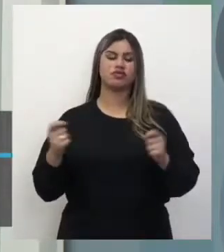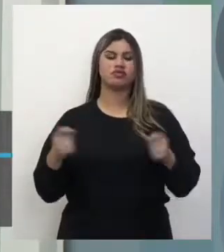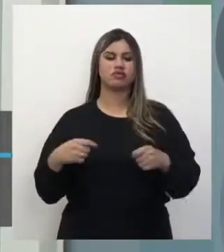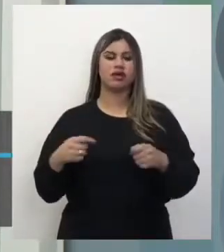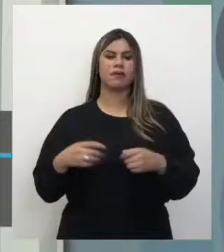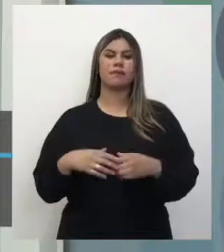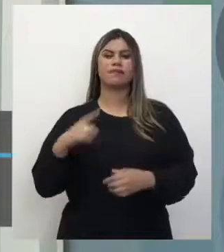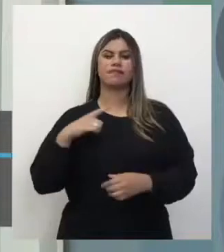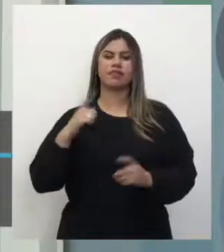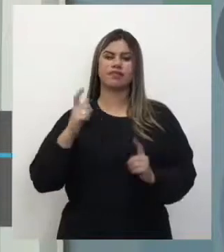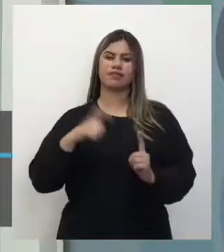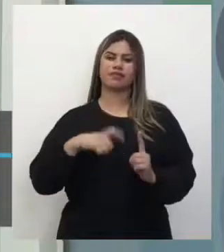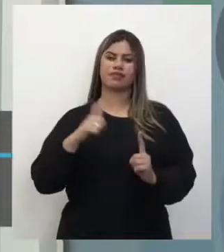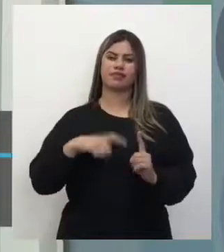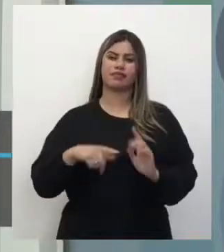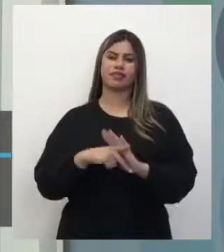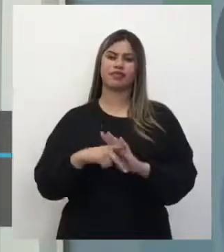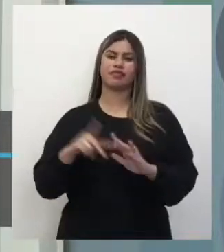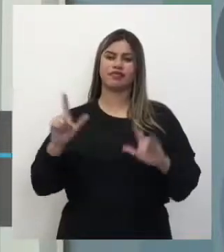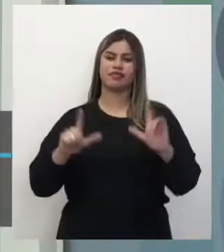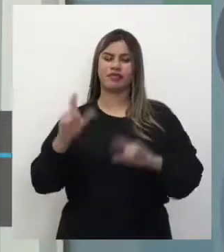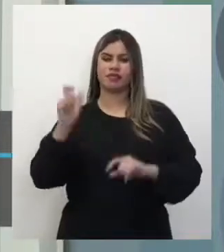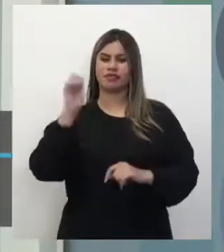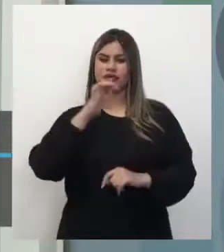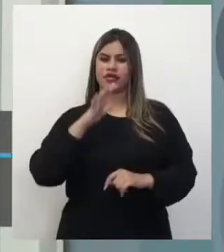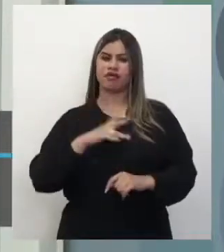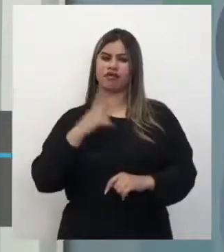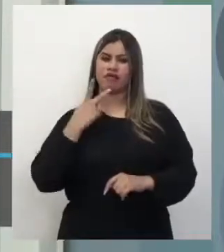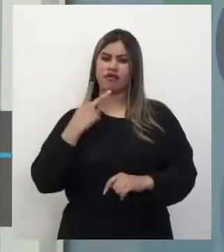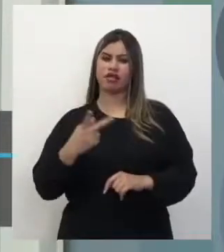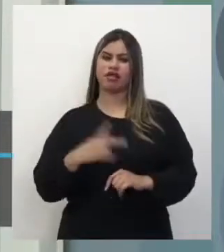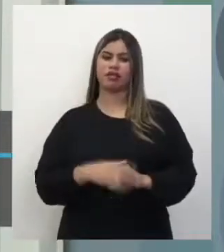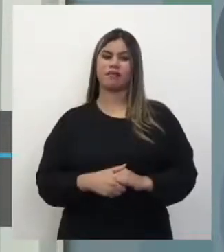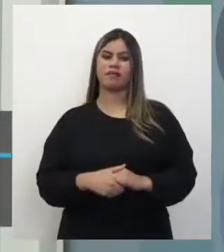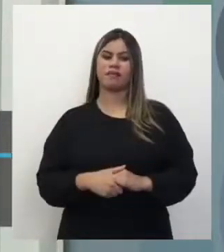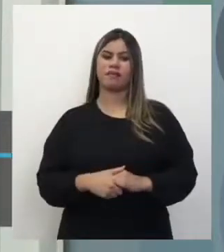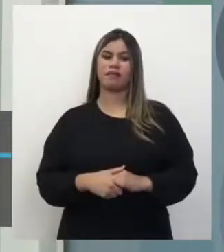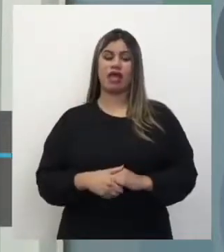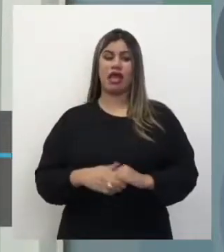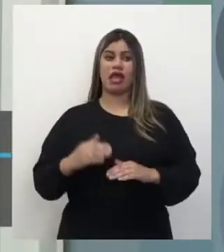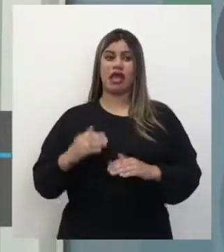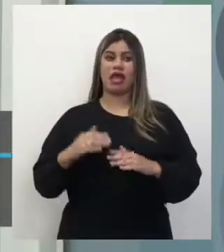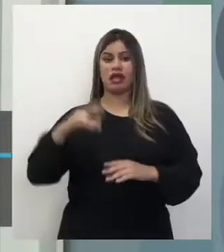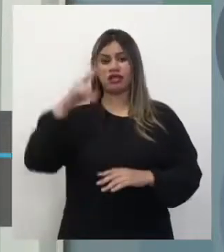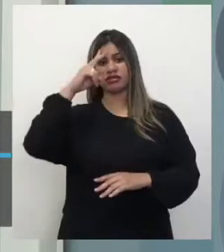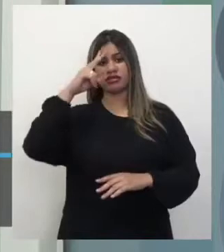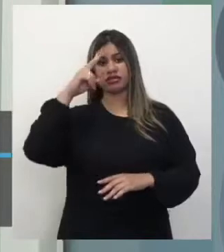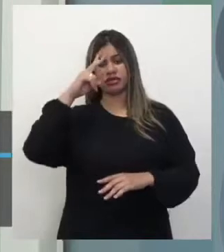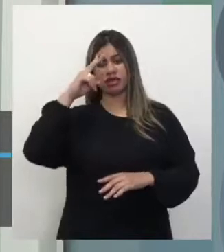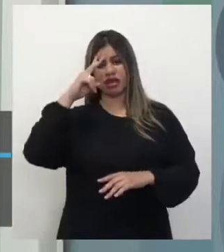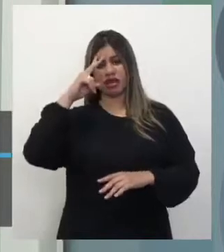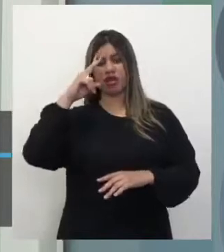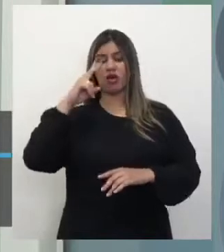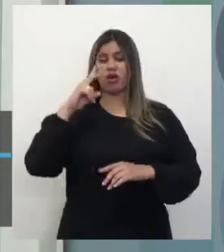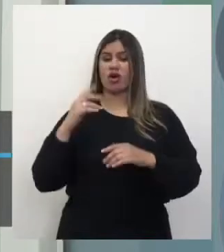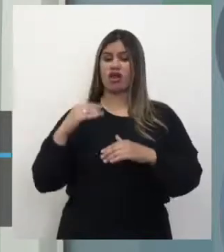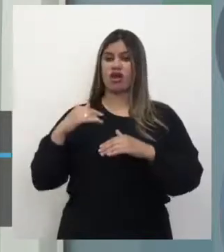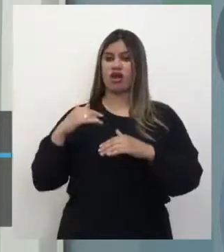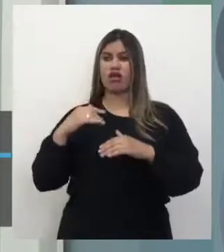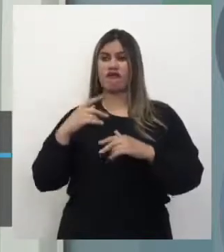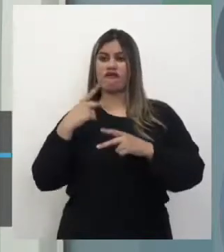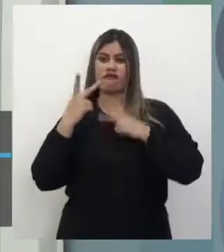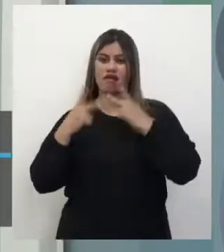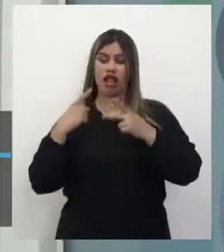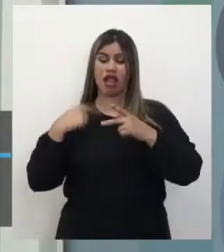um famoso personagem na televisão brasileira que dizia, né, quem eu não aumento, eu só invento, quem conta um conto, aumenta um ponto, né?